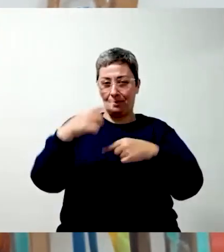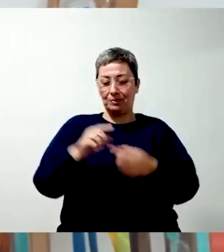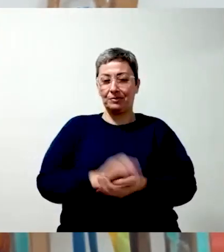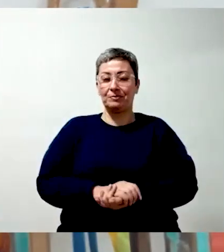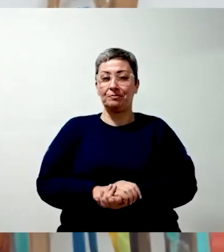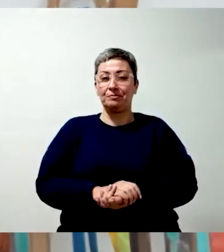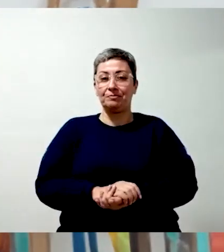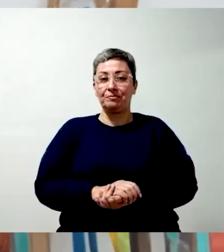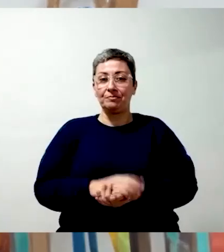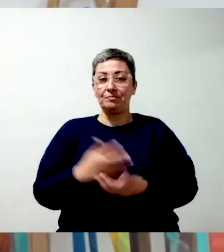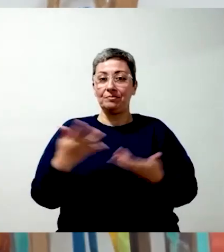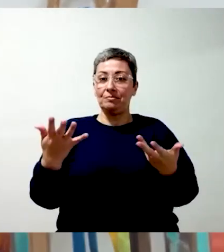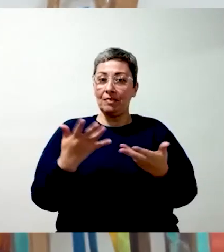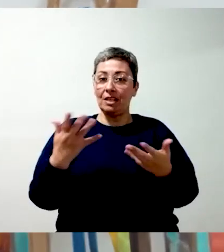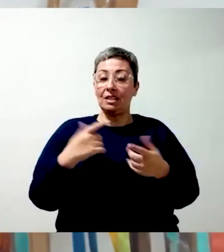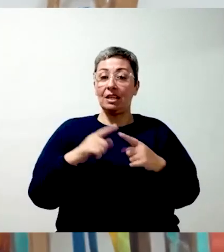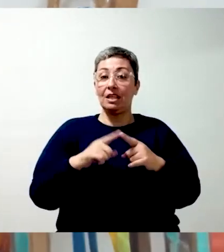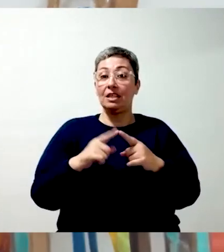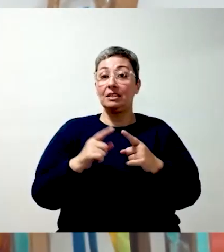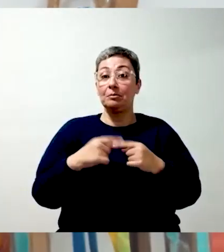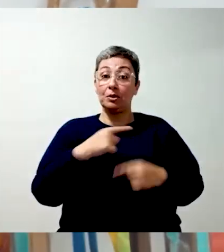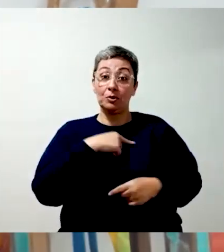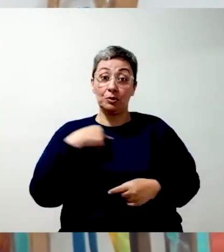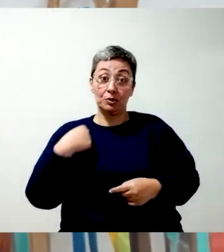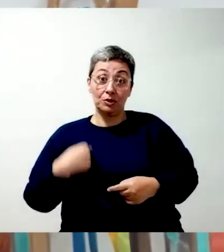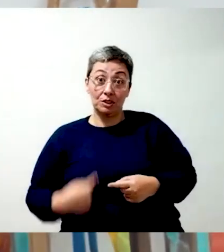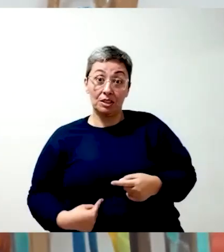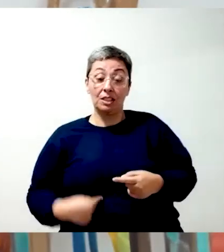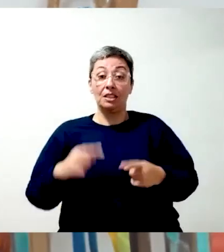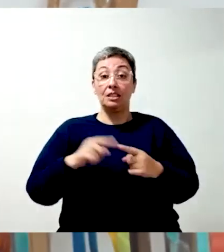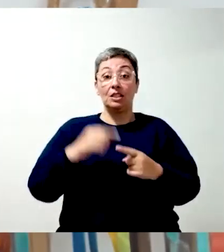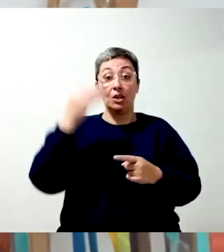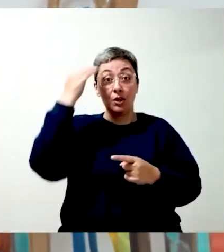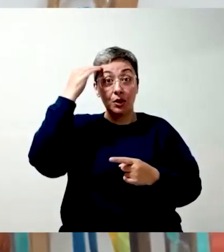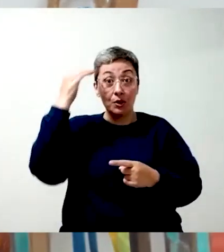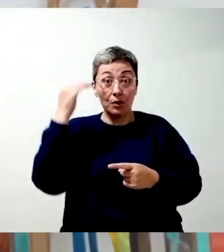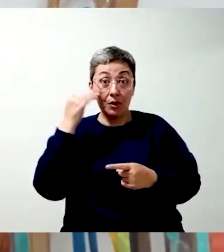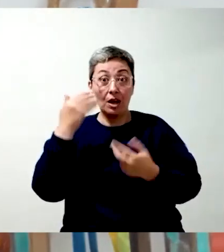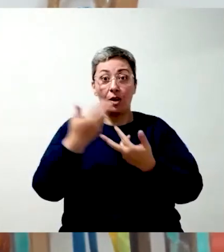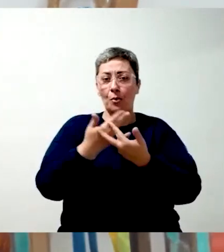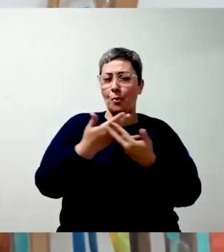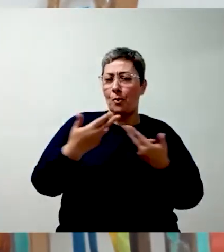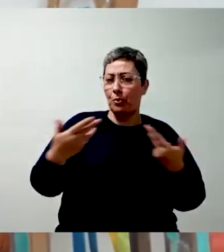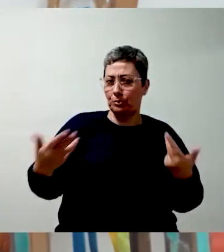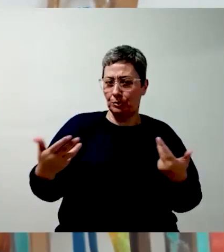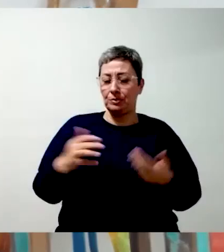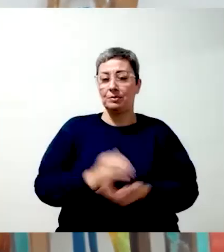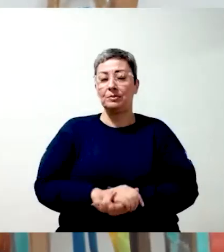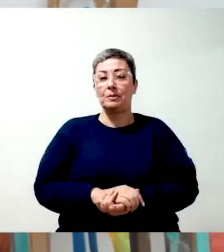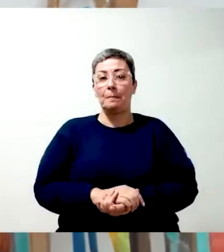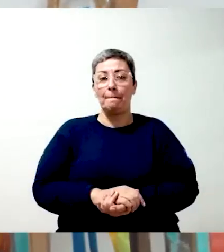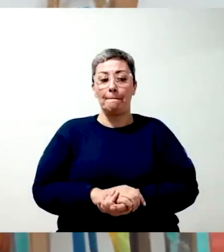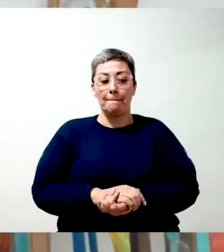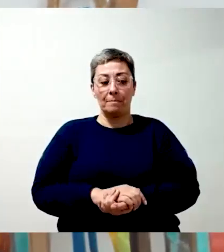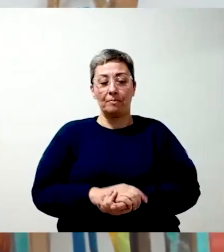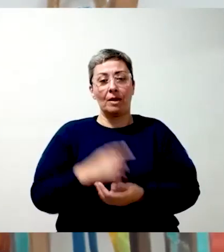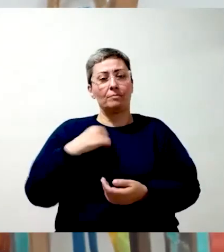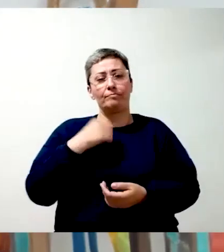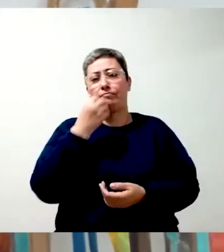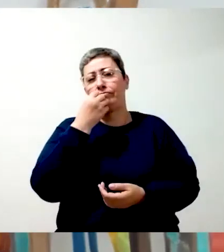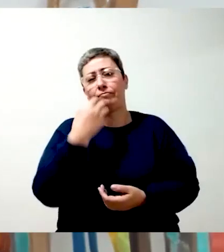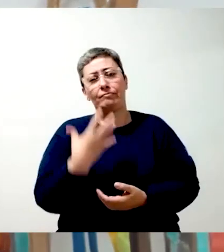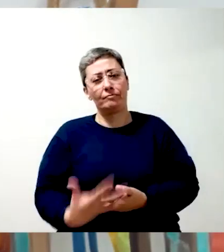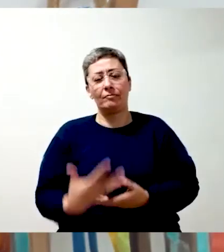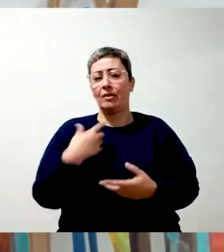bom? Nós temos também os chineses, os coreanos e muitos outros. É